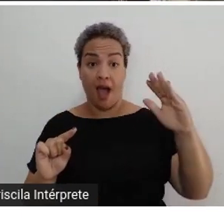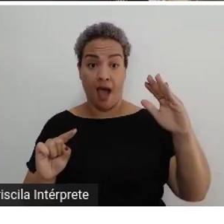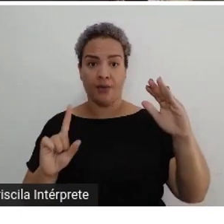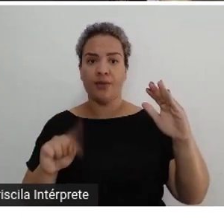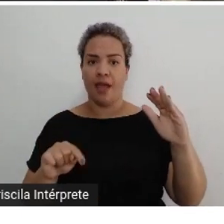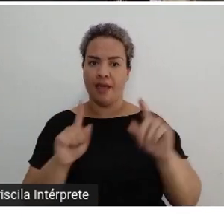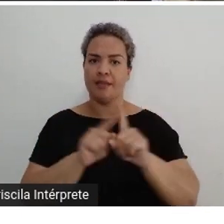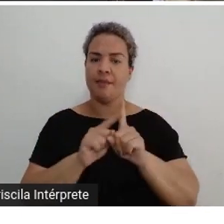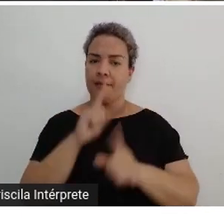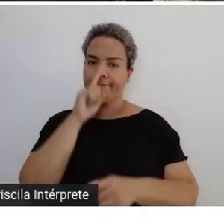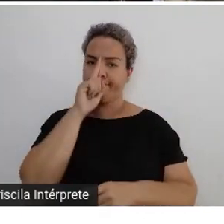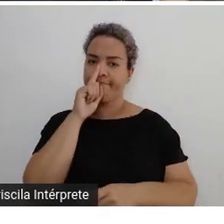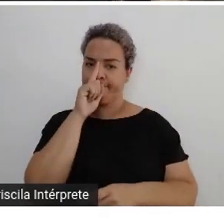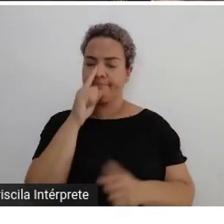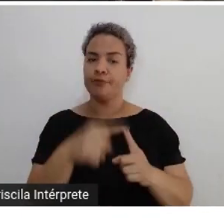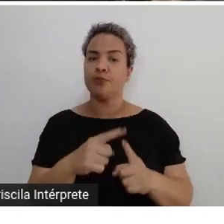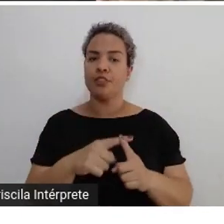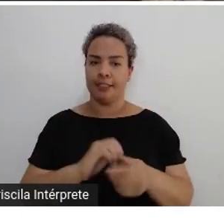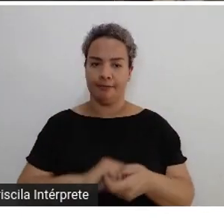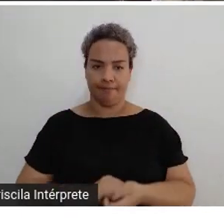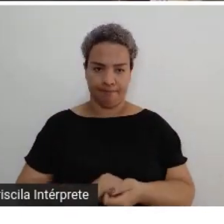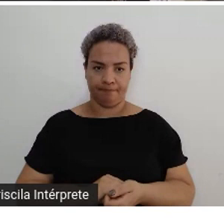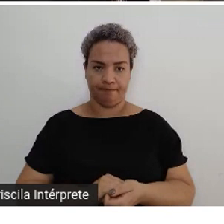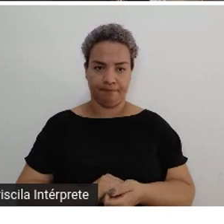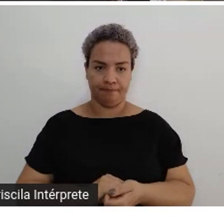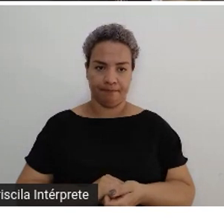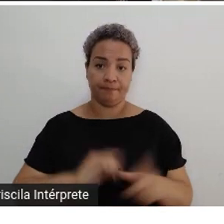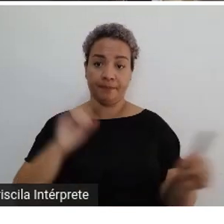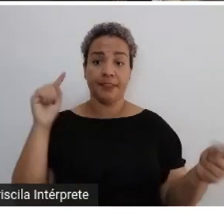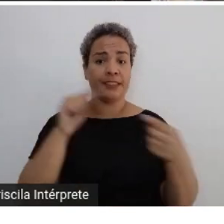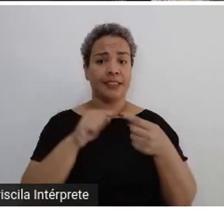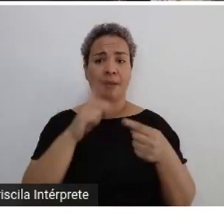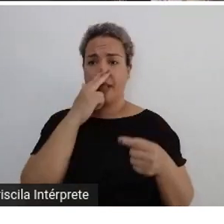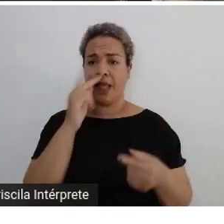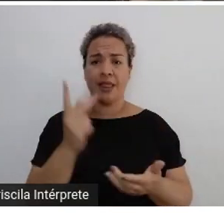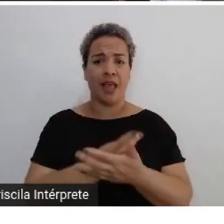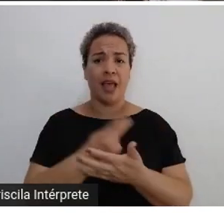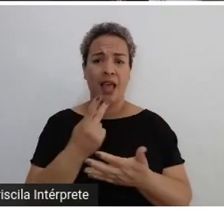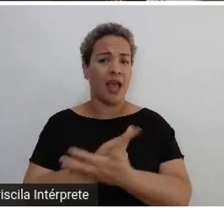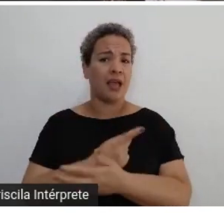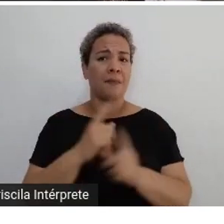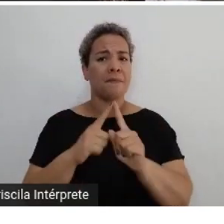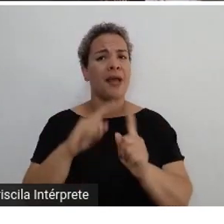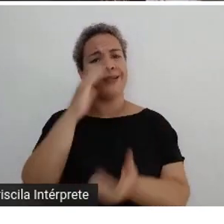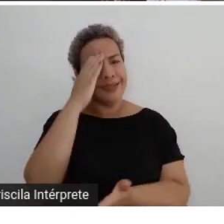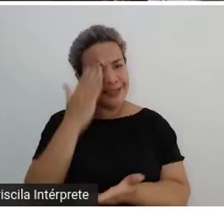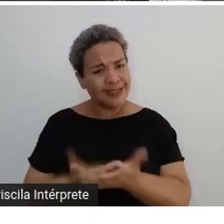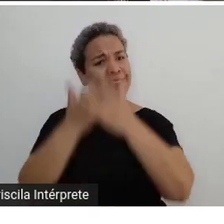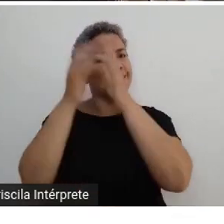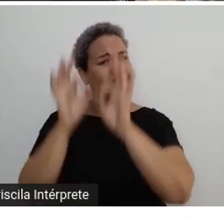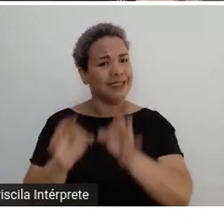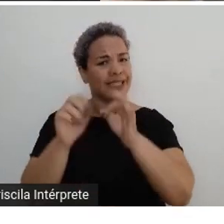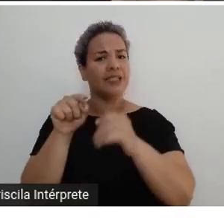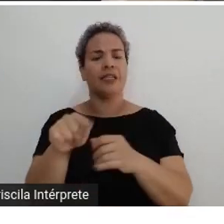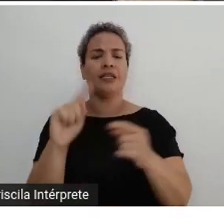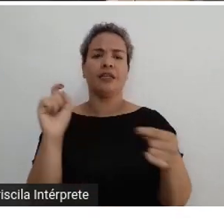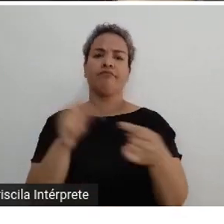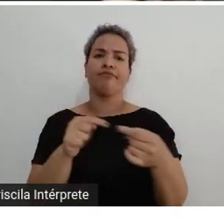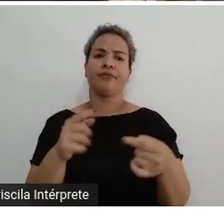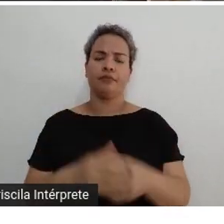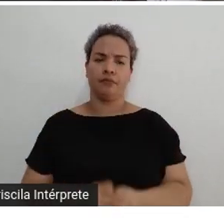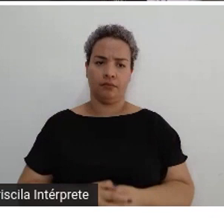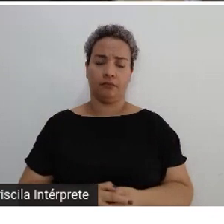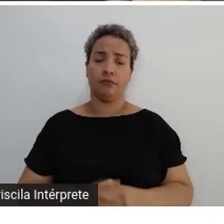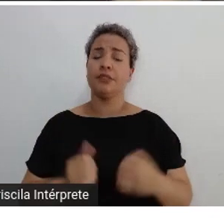tá, gente? Por quê? A intenção, ela está errando muito, mas ela está tendo certeza que é aquela intenção. Então,